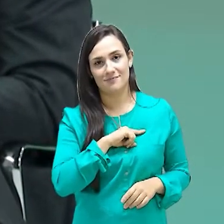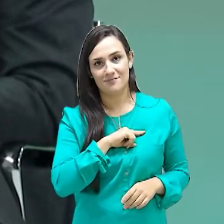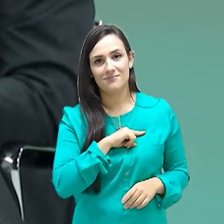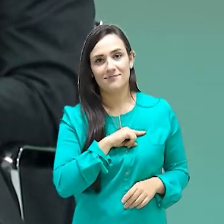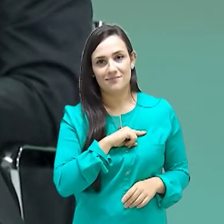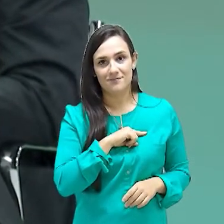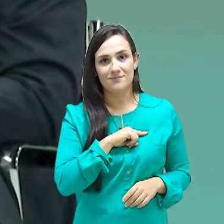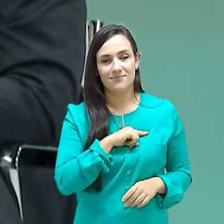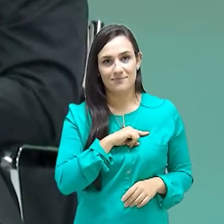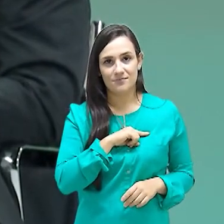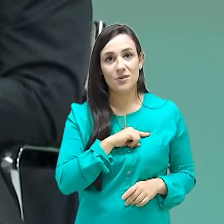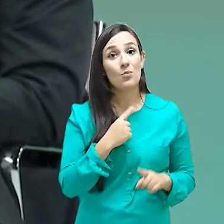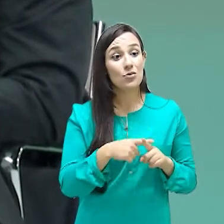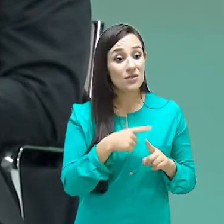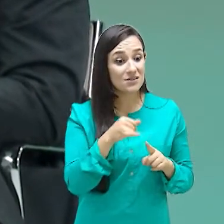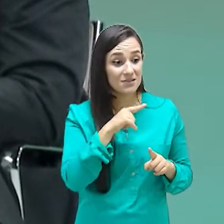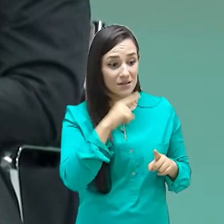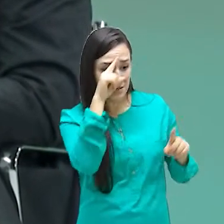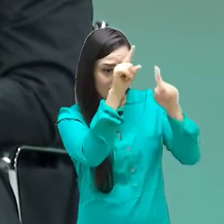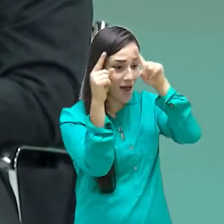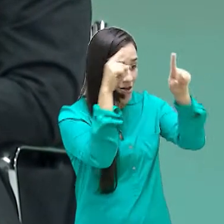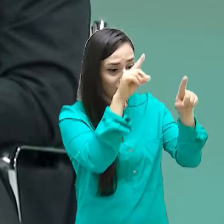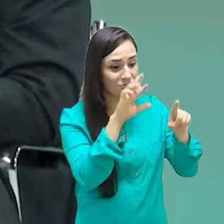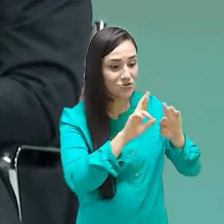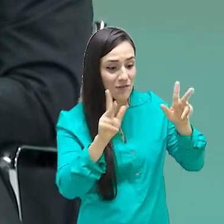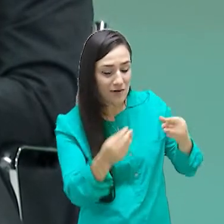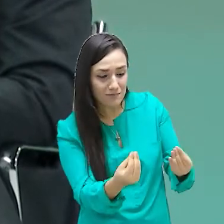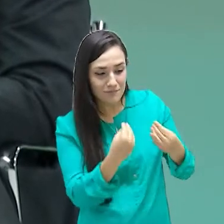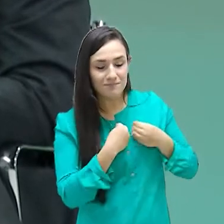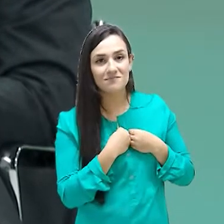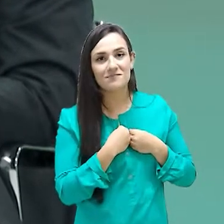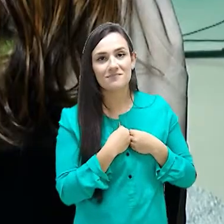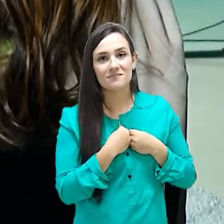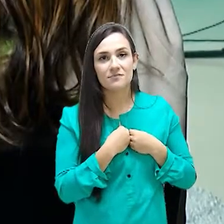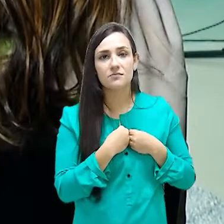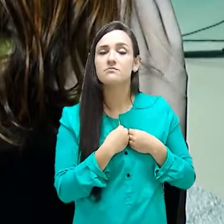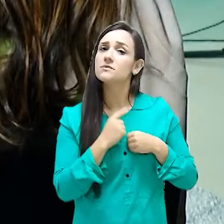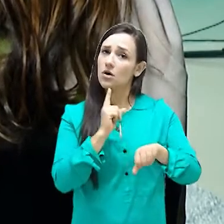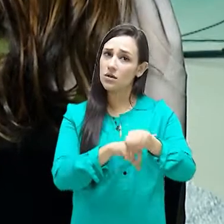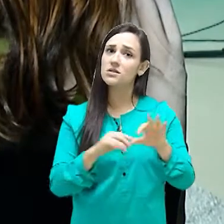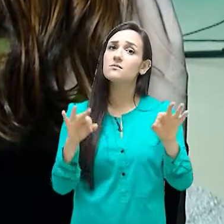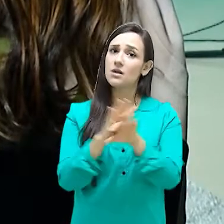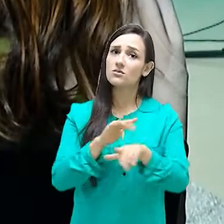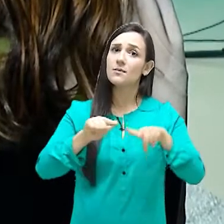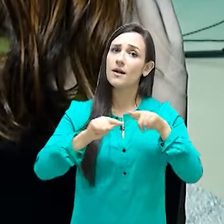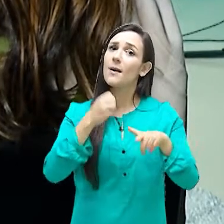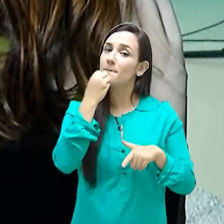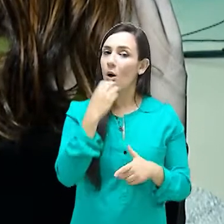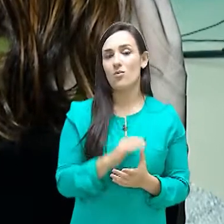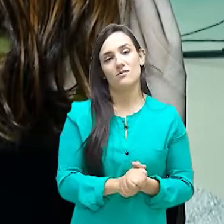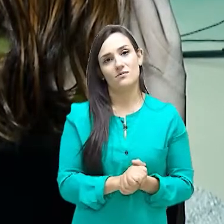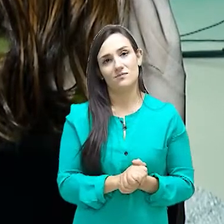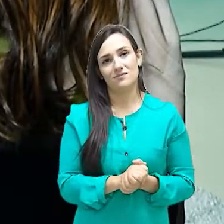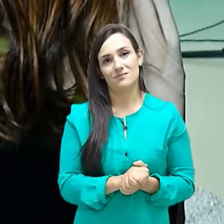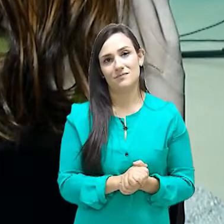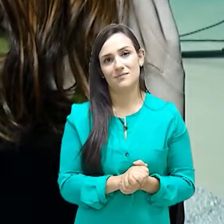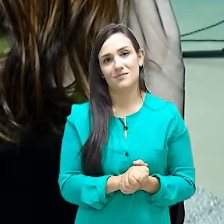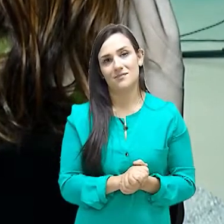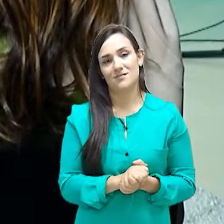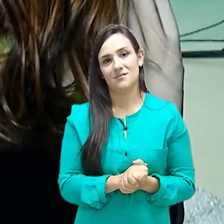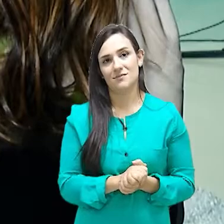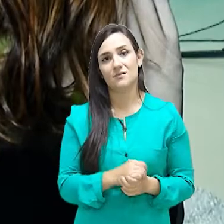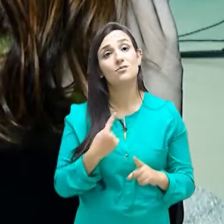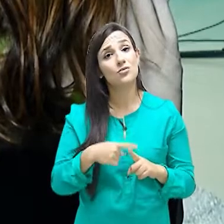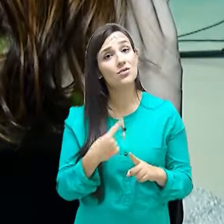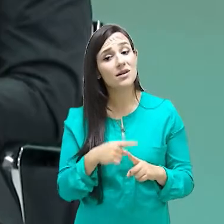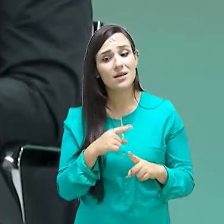nos auxiliar com ideias diferentes, até também, após a elaboração desse trabalho, ele ter conhecimento dessas